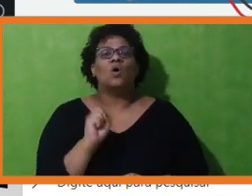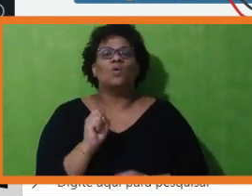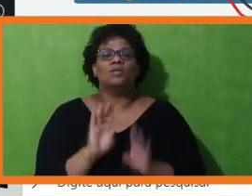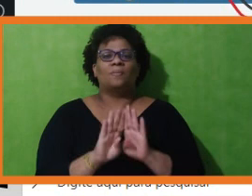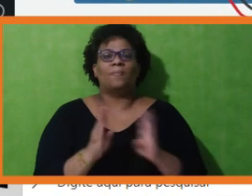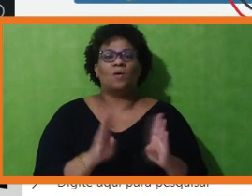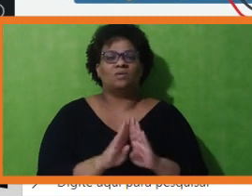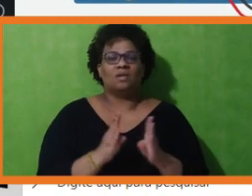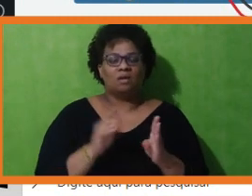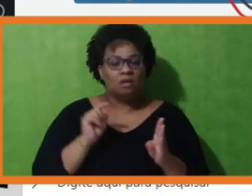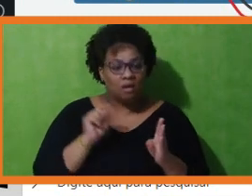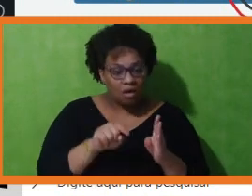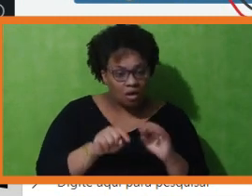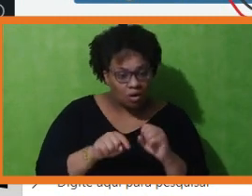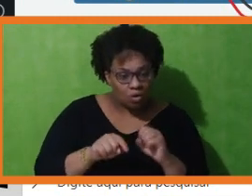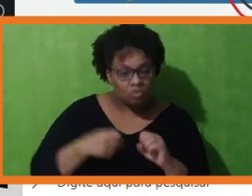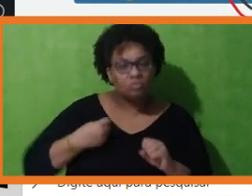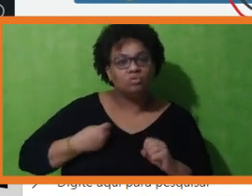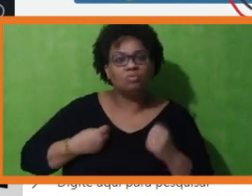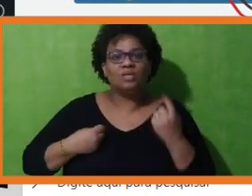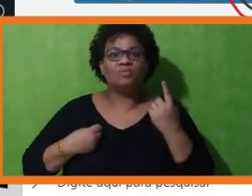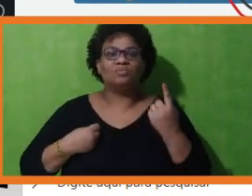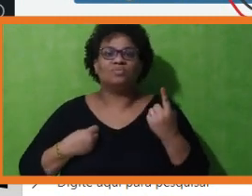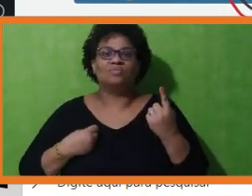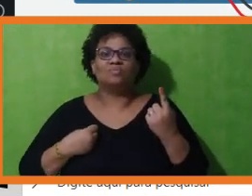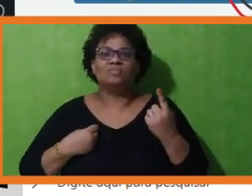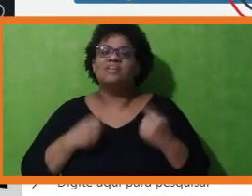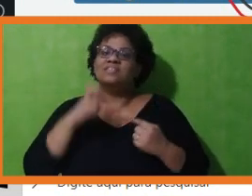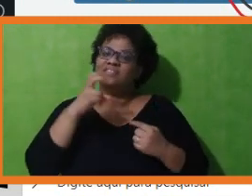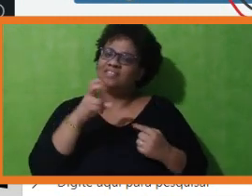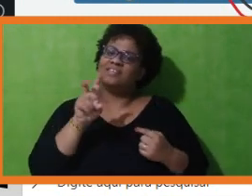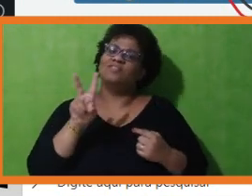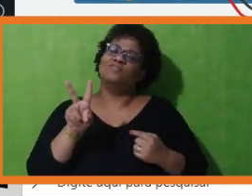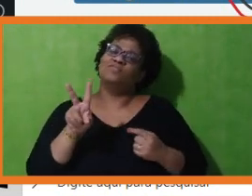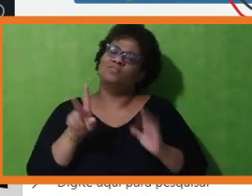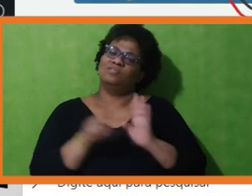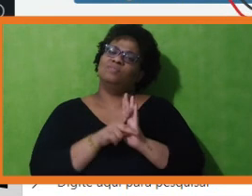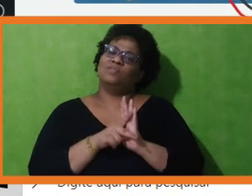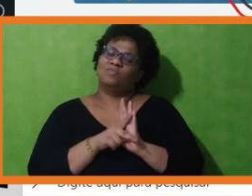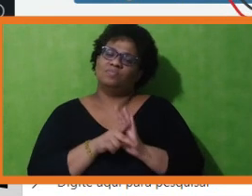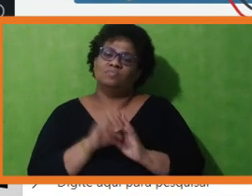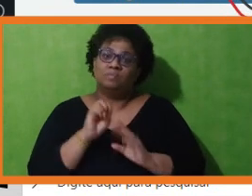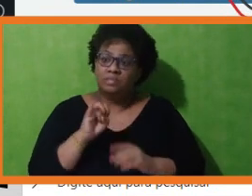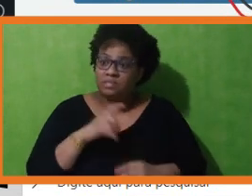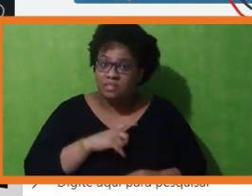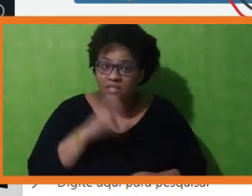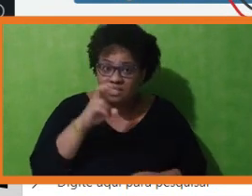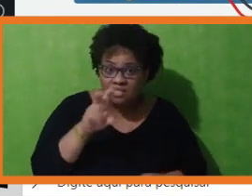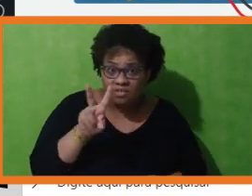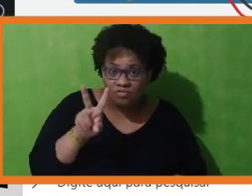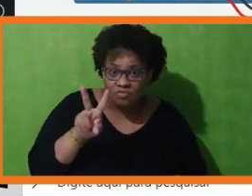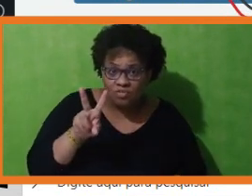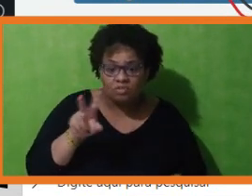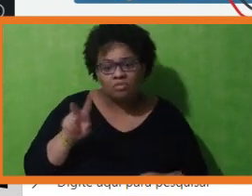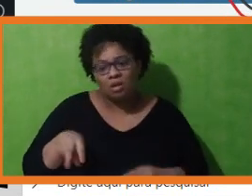para a porta 8, certo? E quando ele lê a porta 8, ele vai ver o valor 1. Por quê? Porque tem 5 volts lá e o Arduino trabalha com 5 volts. Se tiver